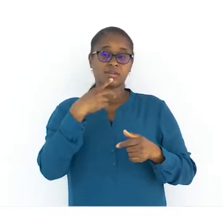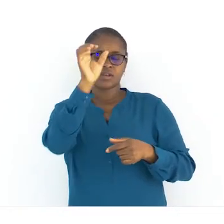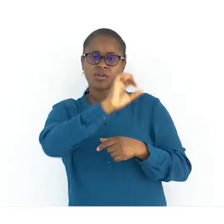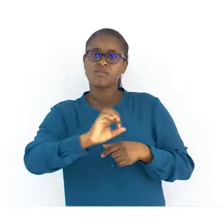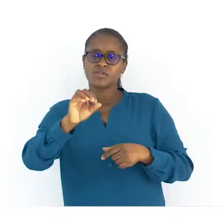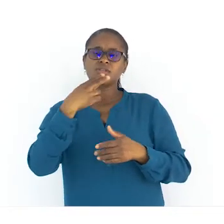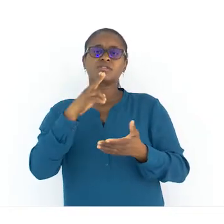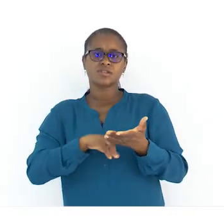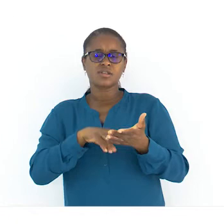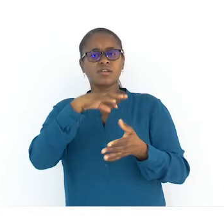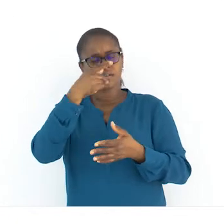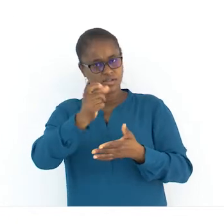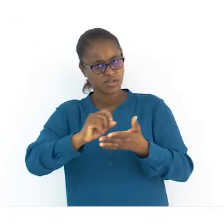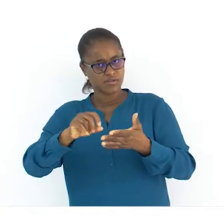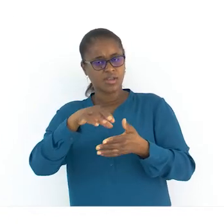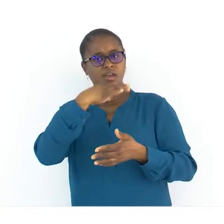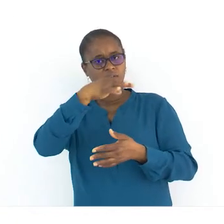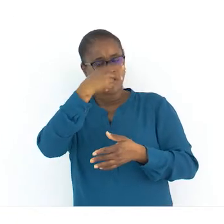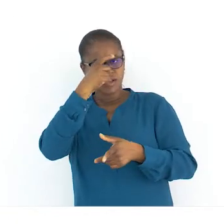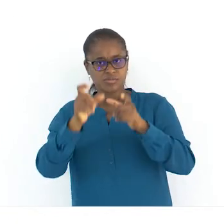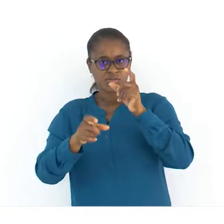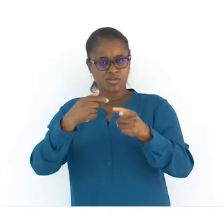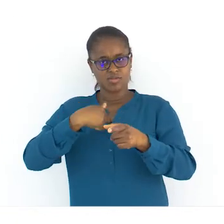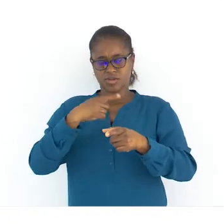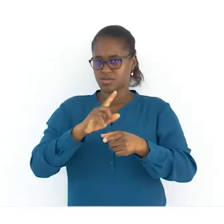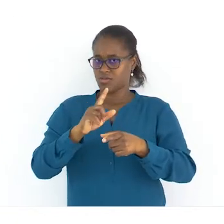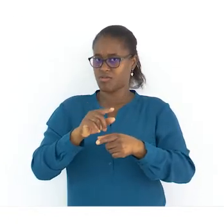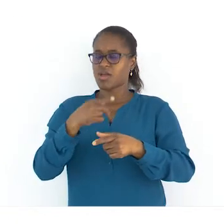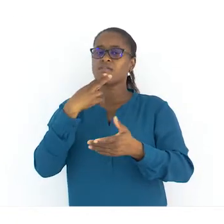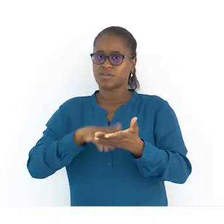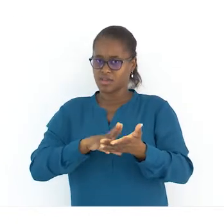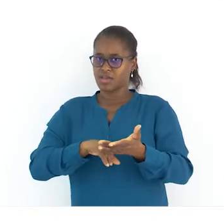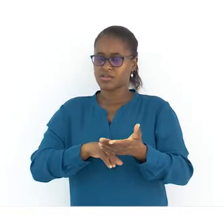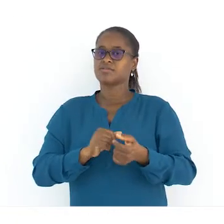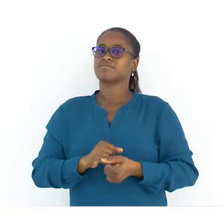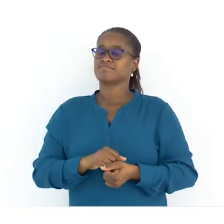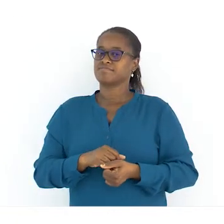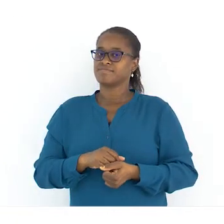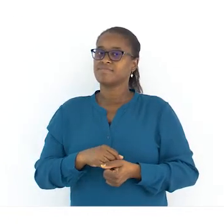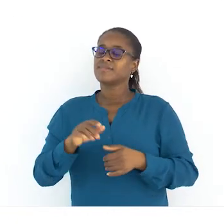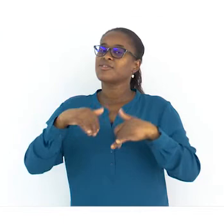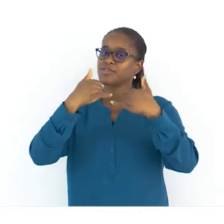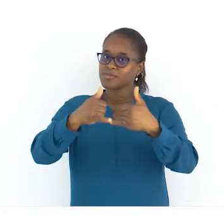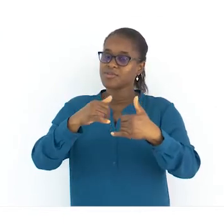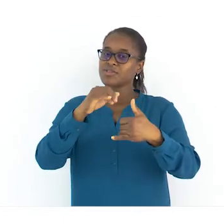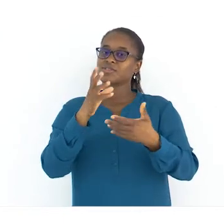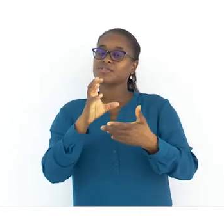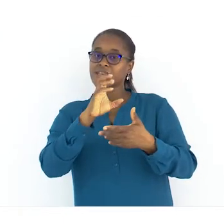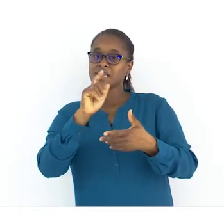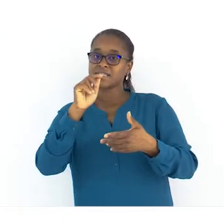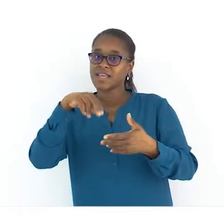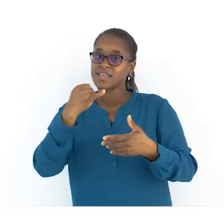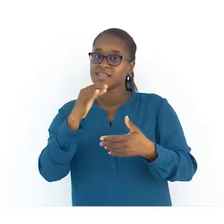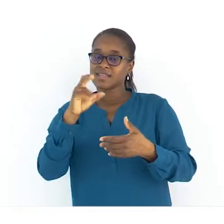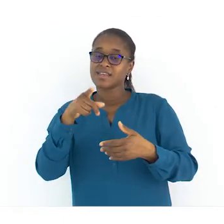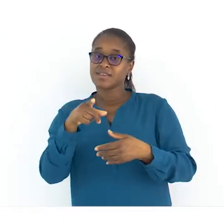fala da personagem, neste caso, corresponde a mim não. É verdade. Depois, a indicação cênica. Mostra um